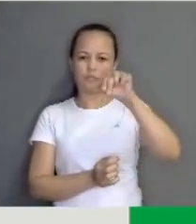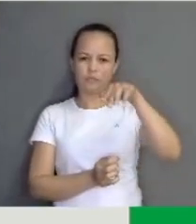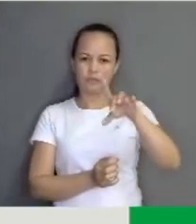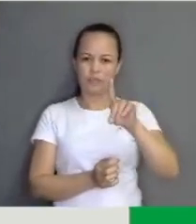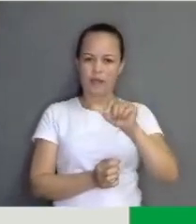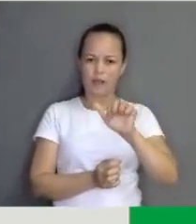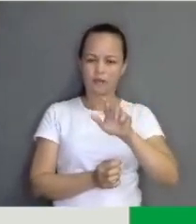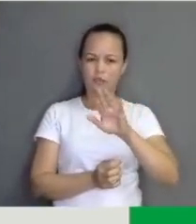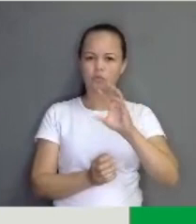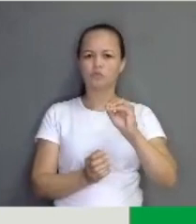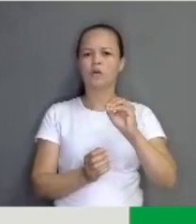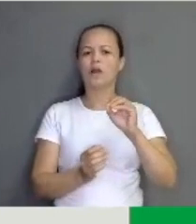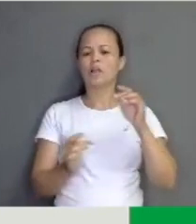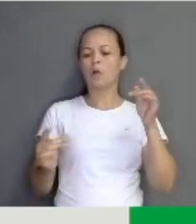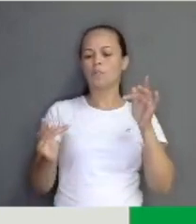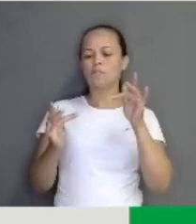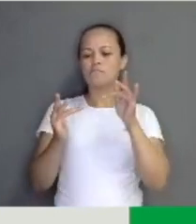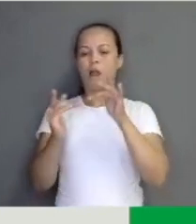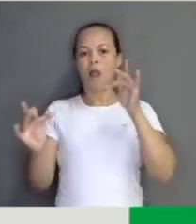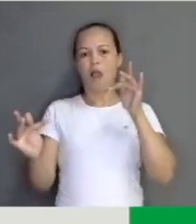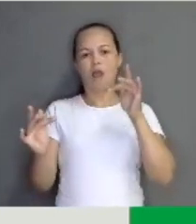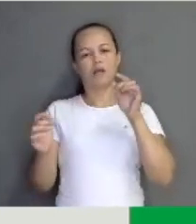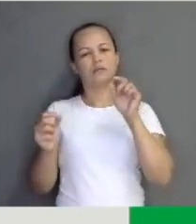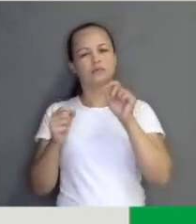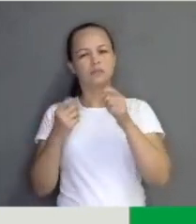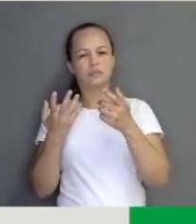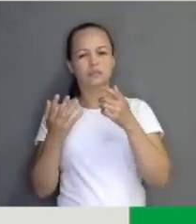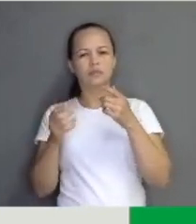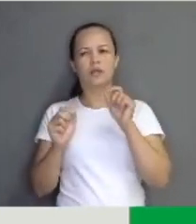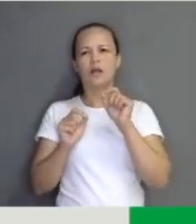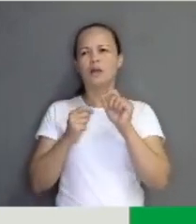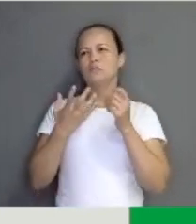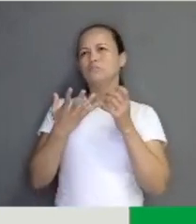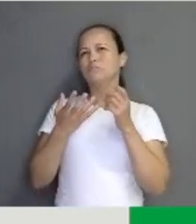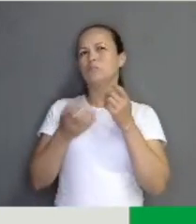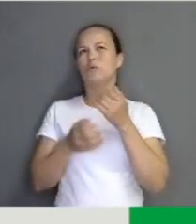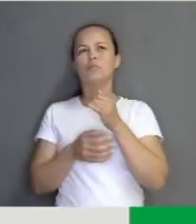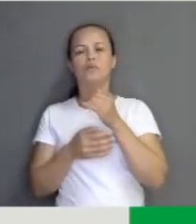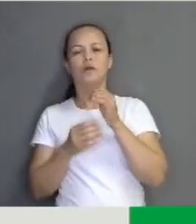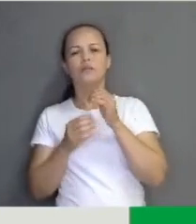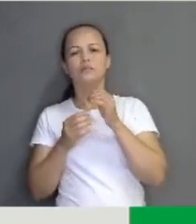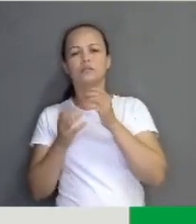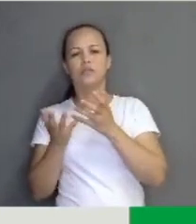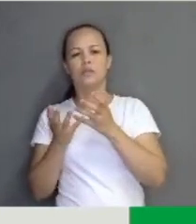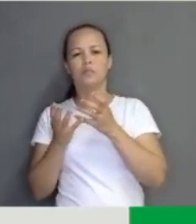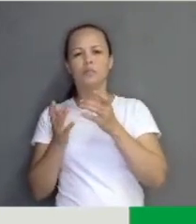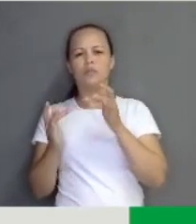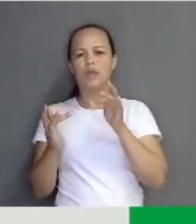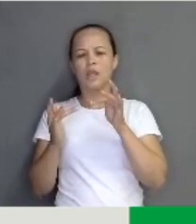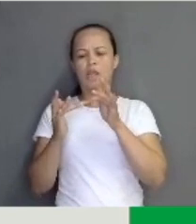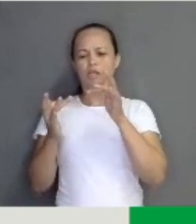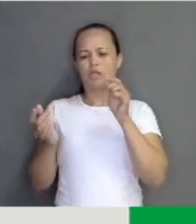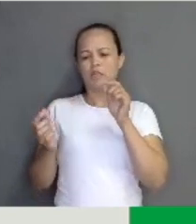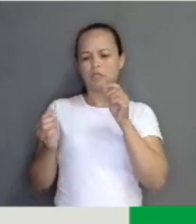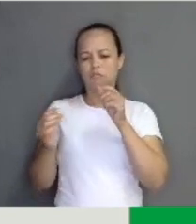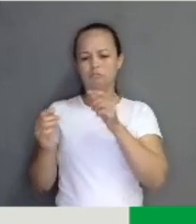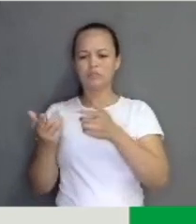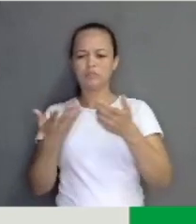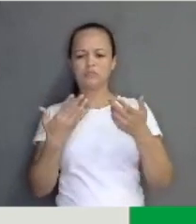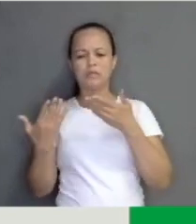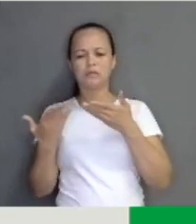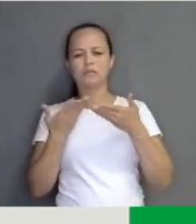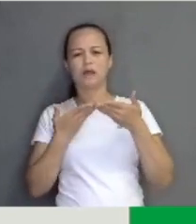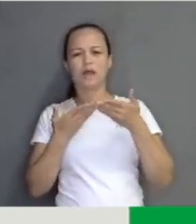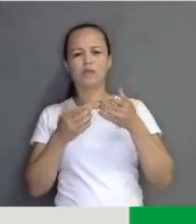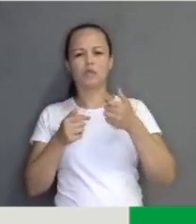os contatos mais pessoais e diretos, mas sem a intimidade, certo? Do primeiro. Ou